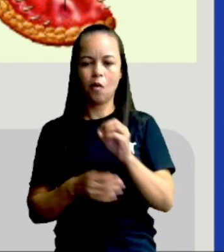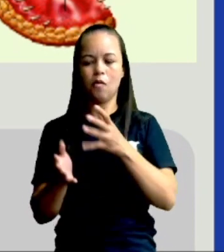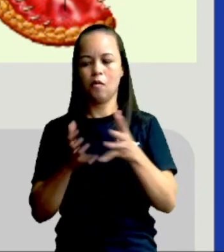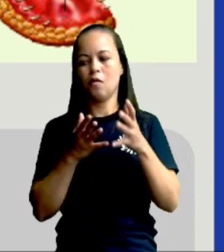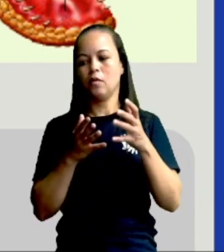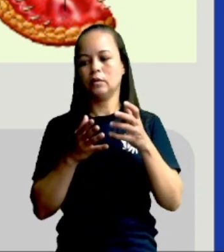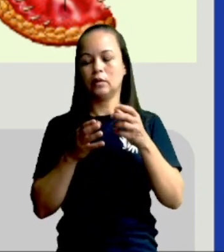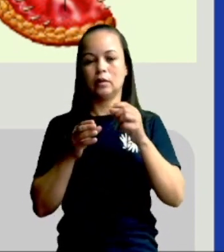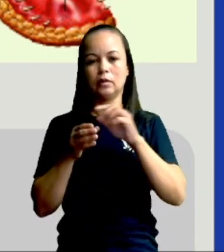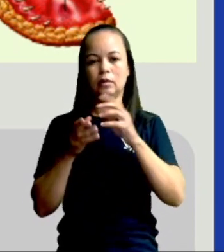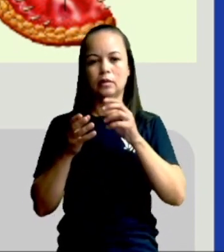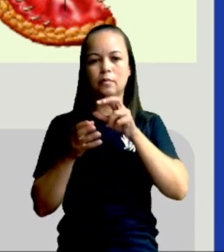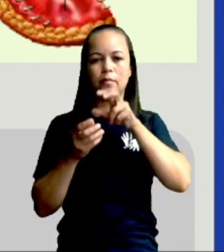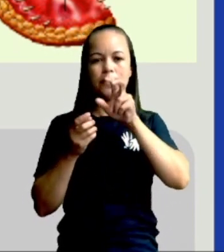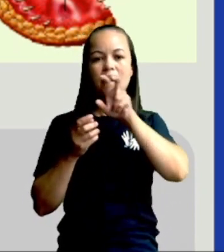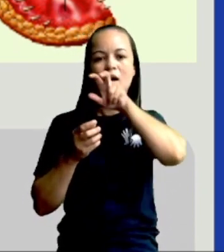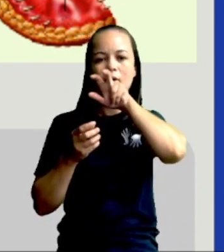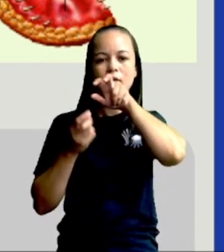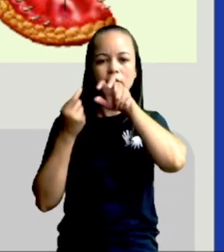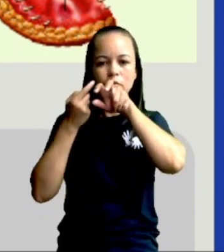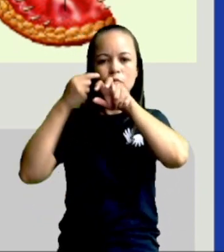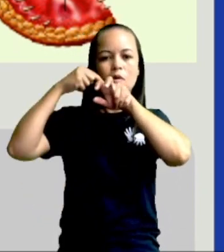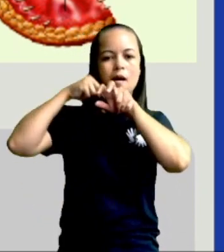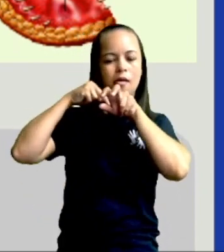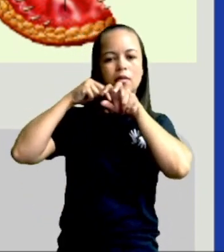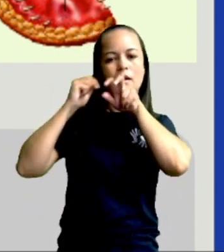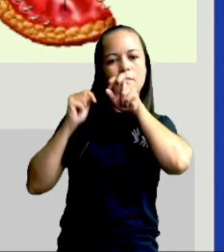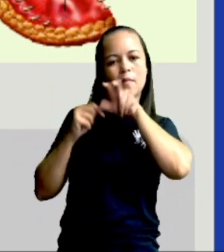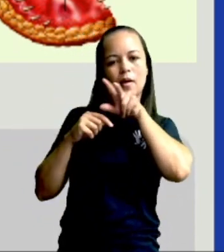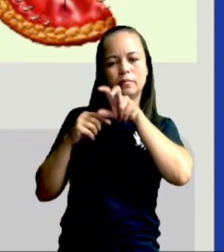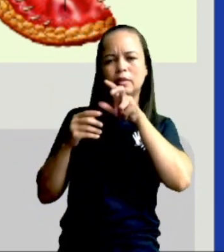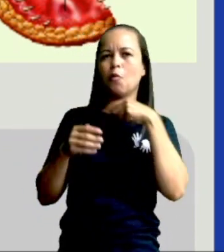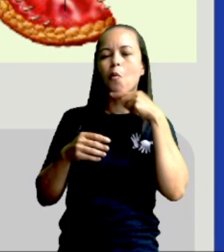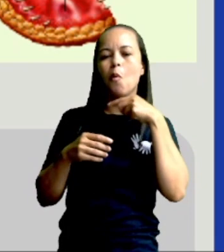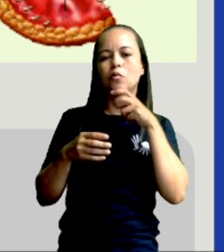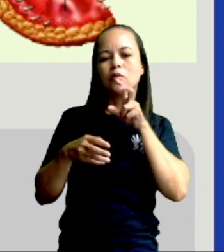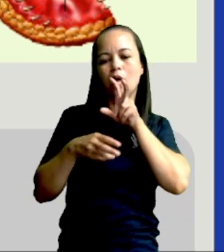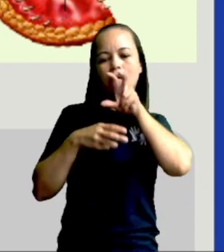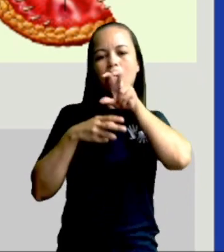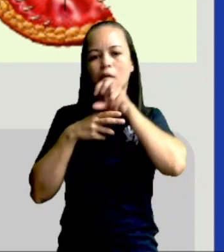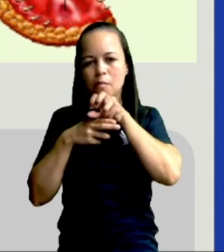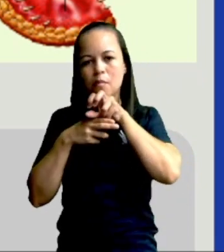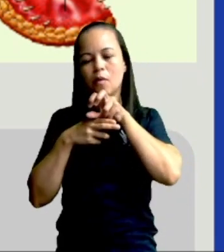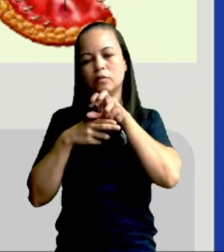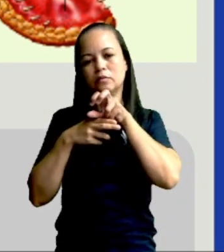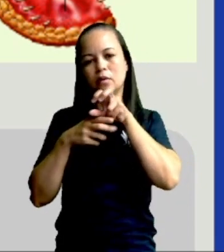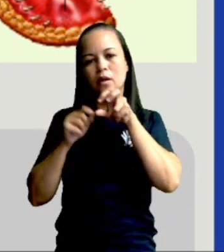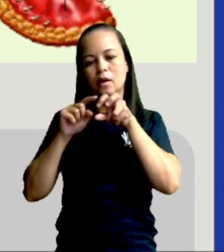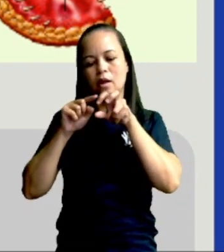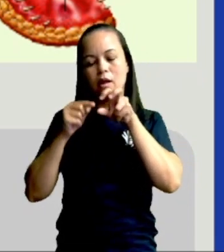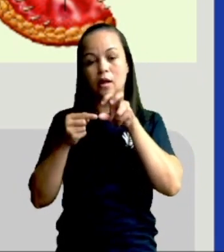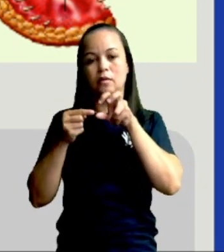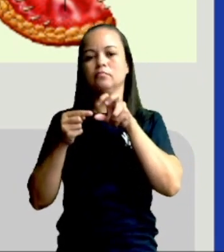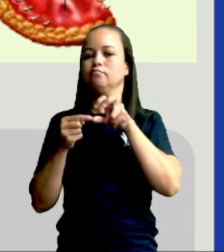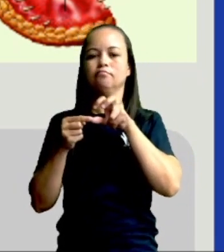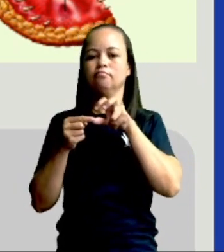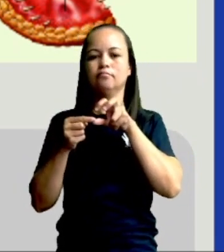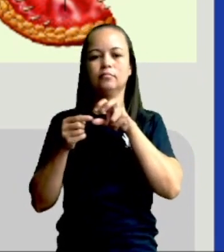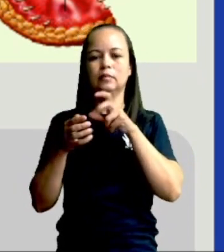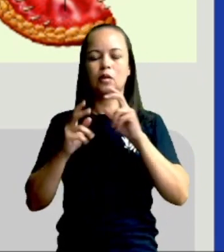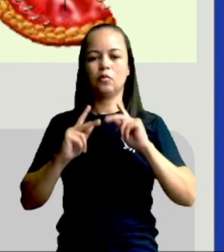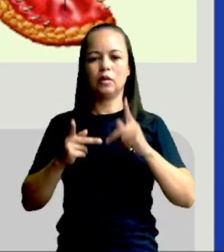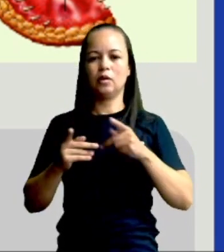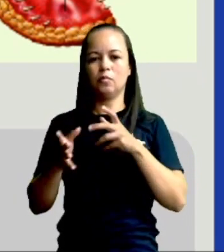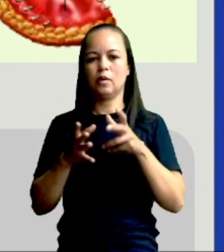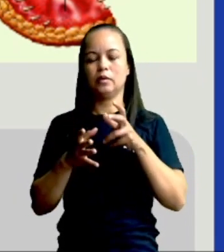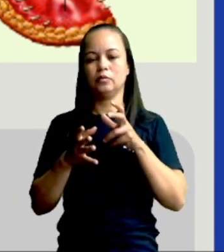sua mandíbula. Então, na sua mordida, ela não consegue morder o seu furar o dente inoculador de um ser humano. Uma